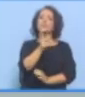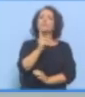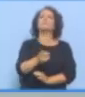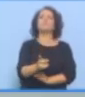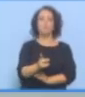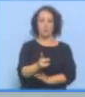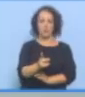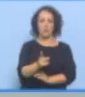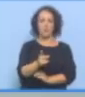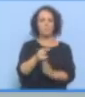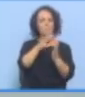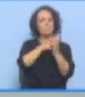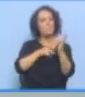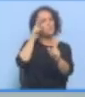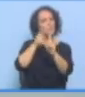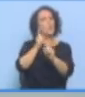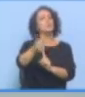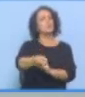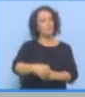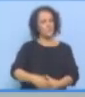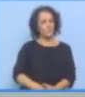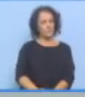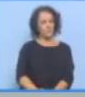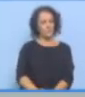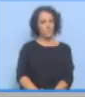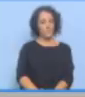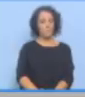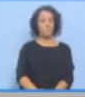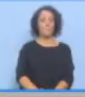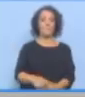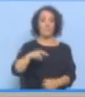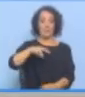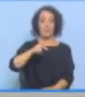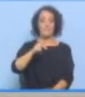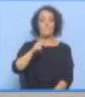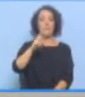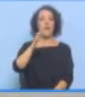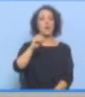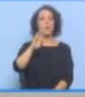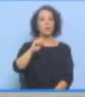ao realizá-lo? É do evangelista Marcos.